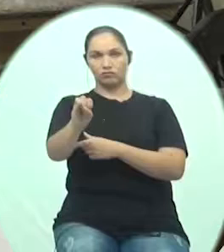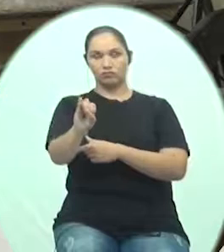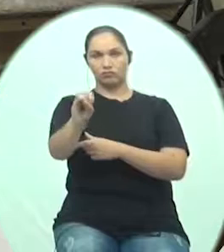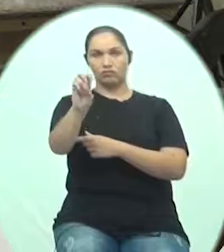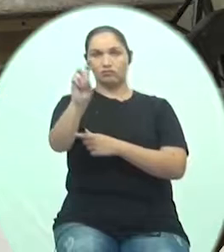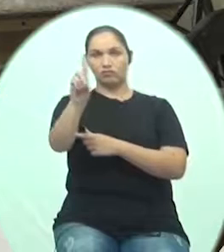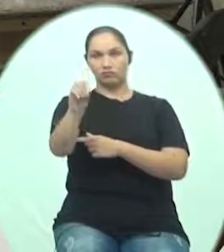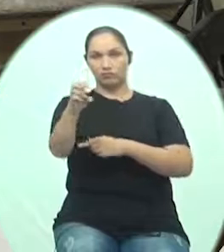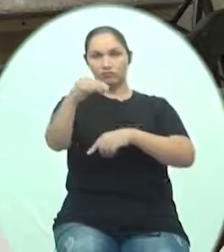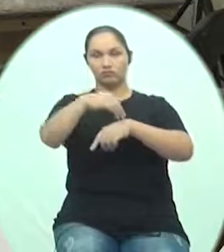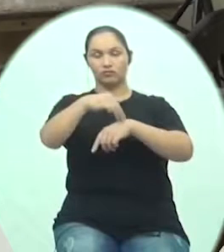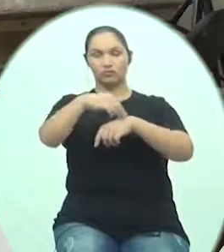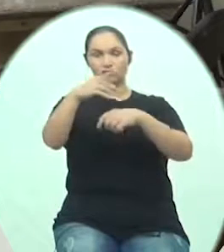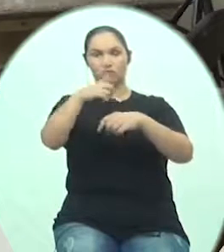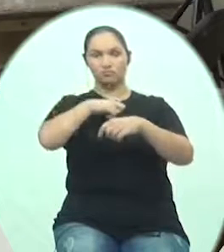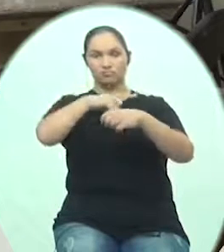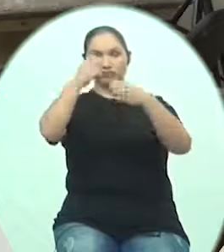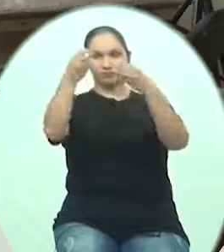10